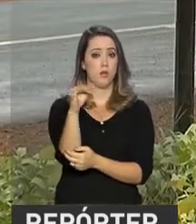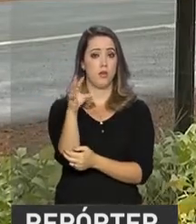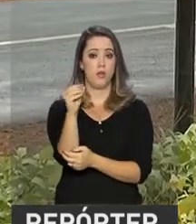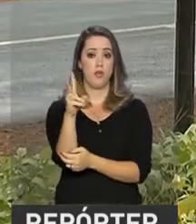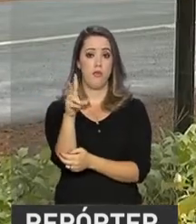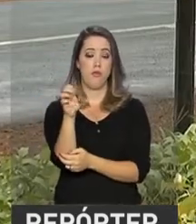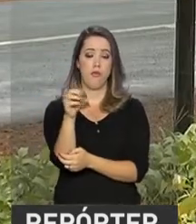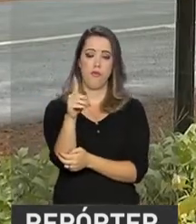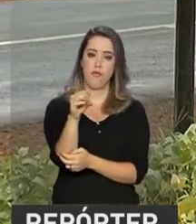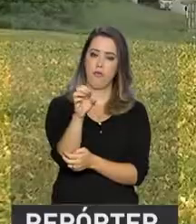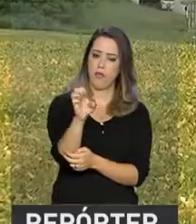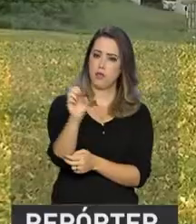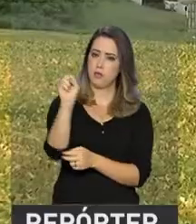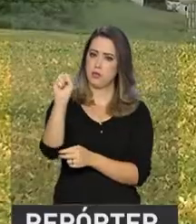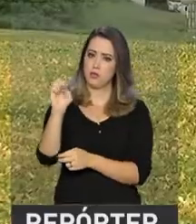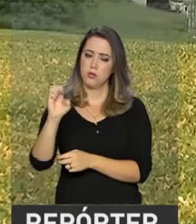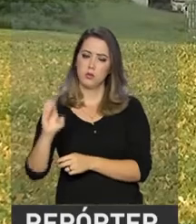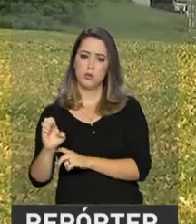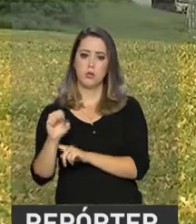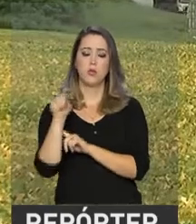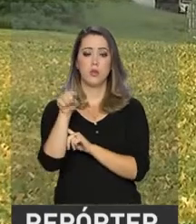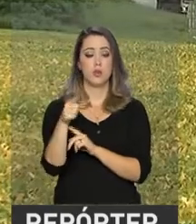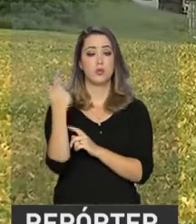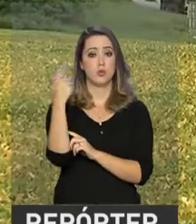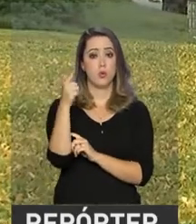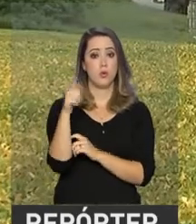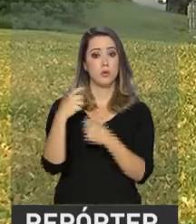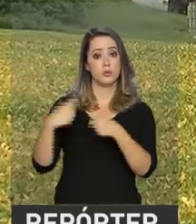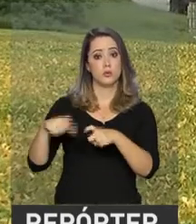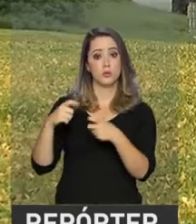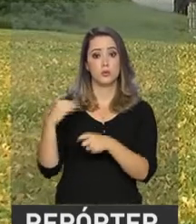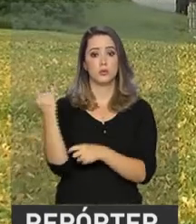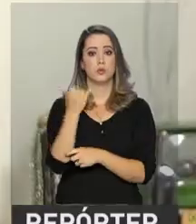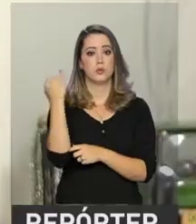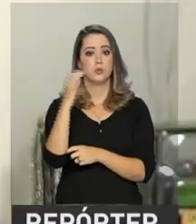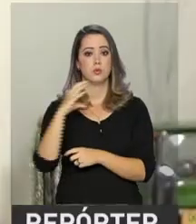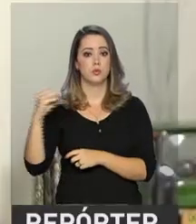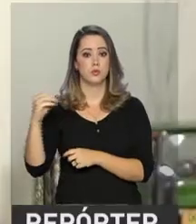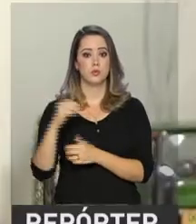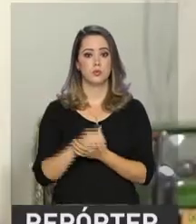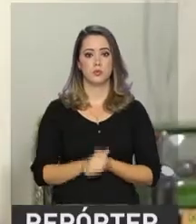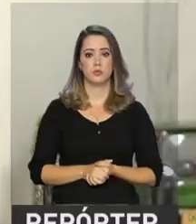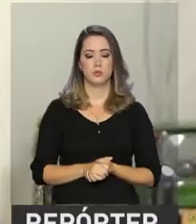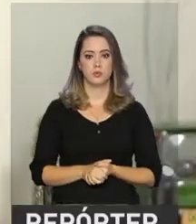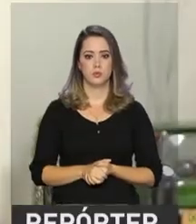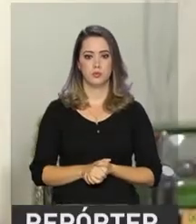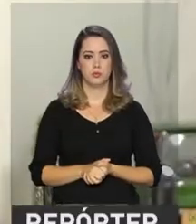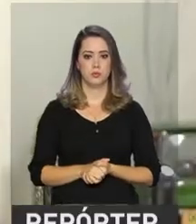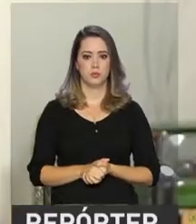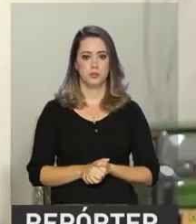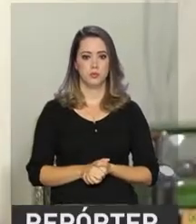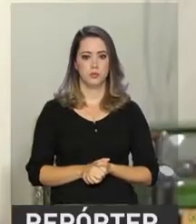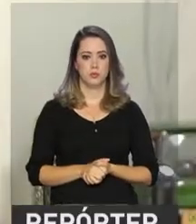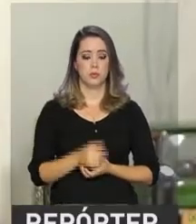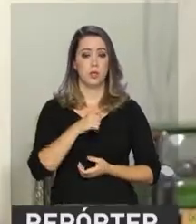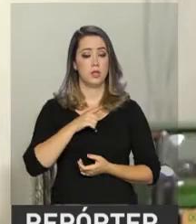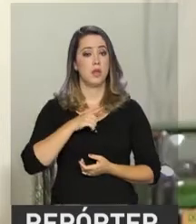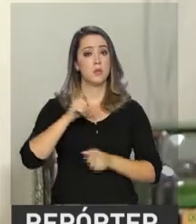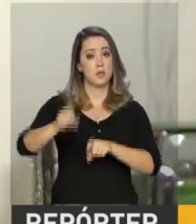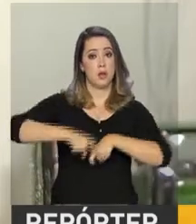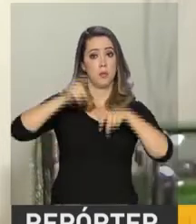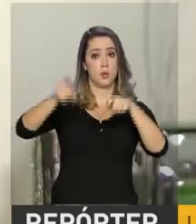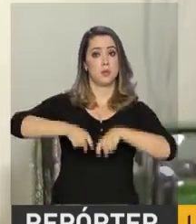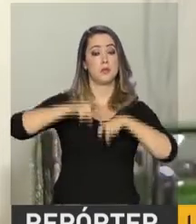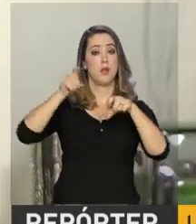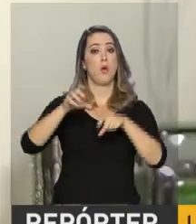no sudoeste de Goiás, polo agropecuário da região centro-oeste. Nós temos aqui uma grande produção de